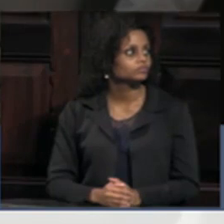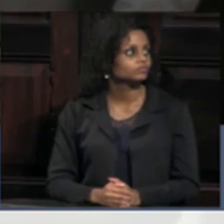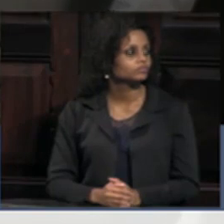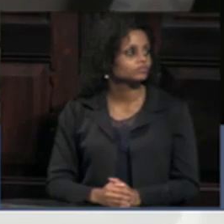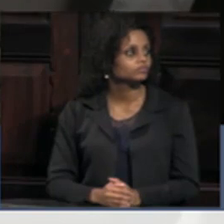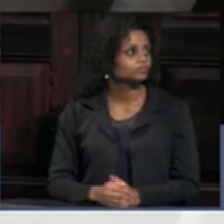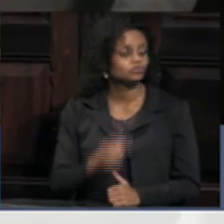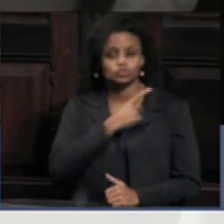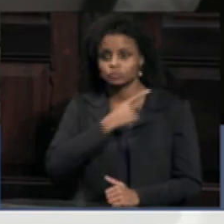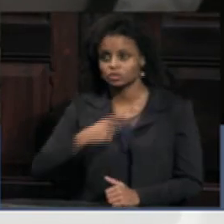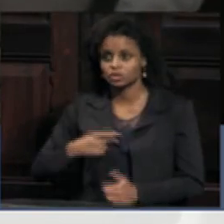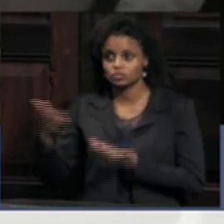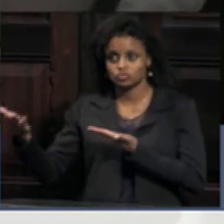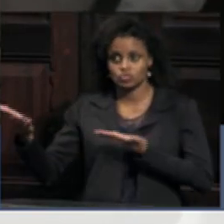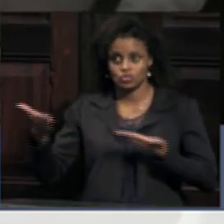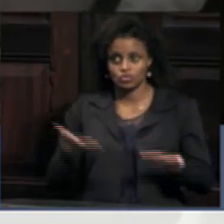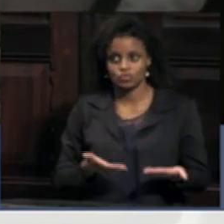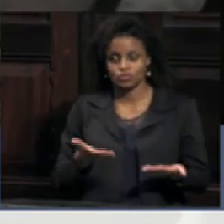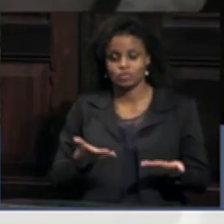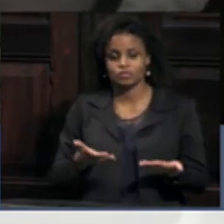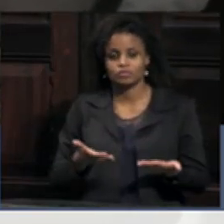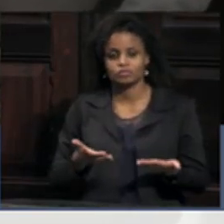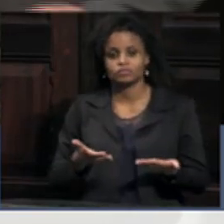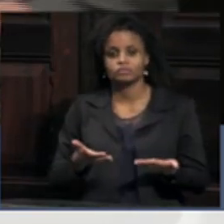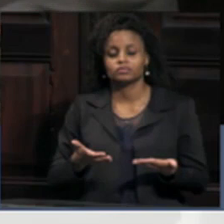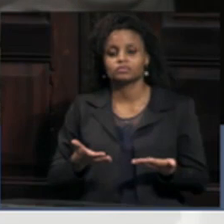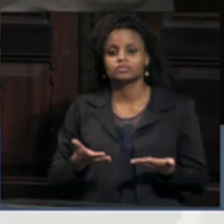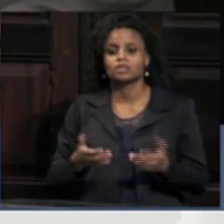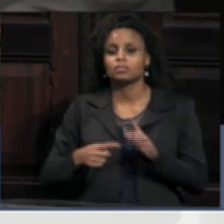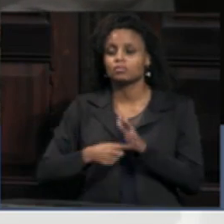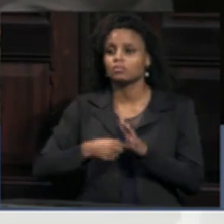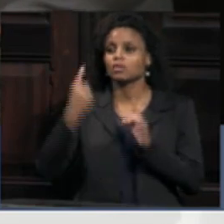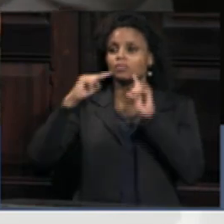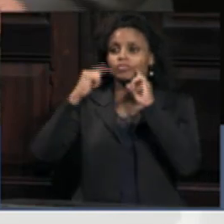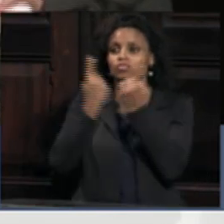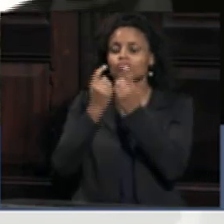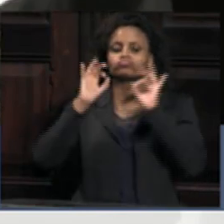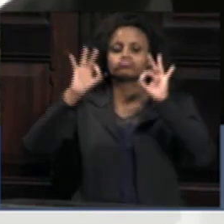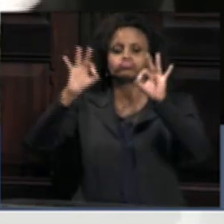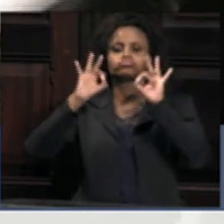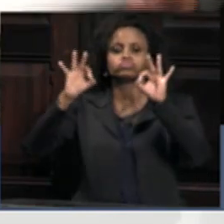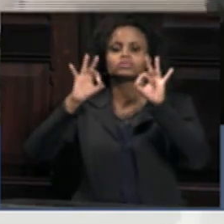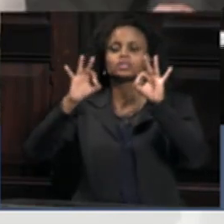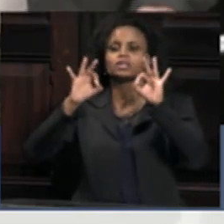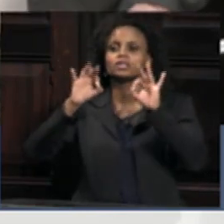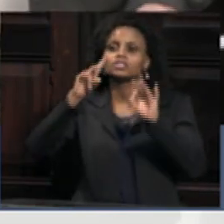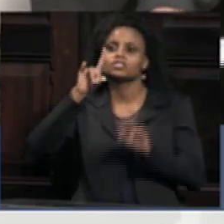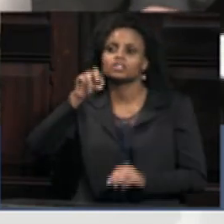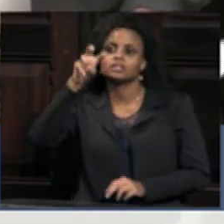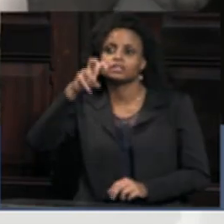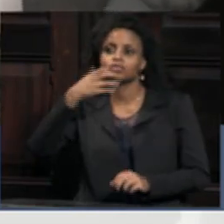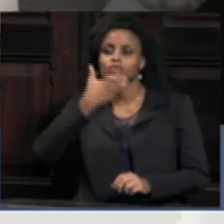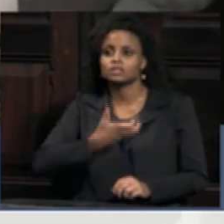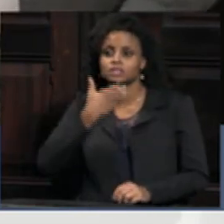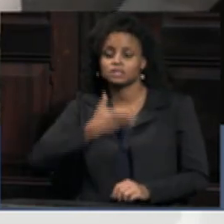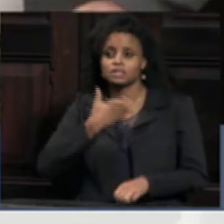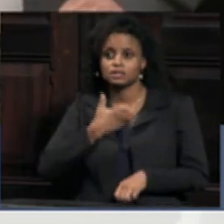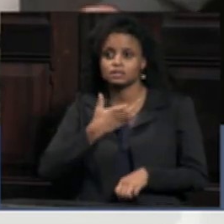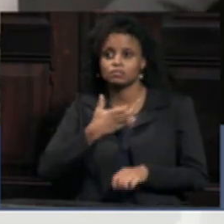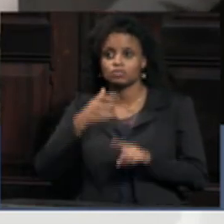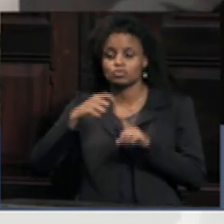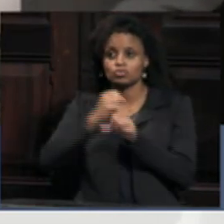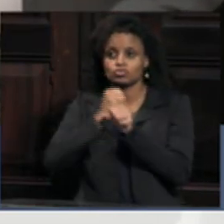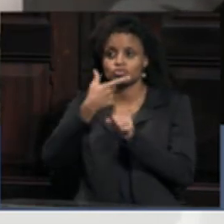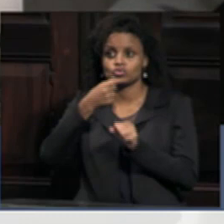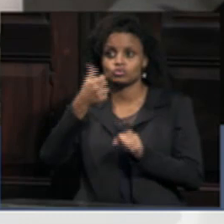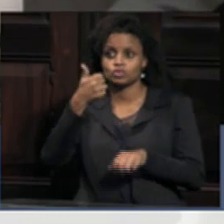O presidente convoca para a primeira sessão extraordinária do dia 5 de dezembro de 2018,